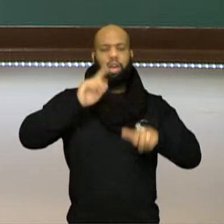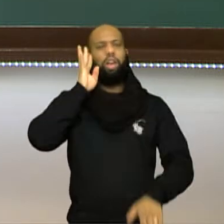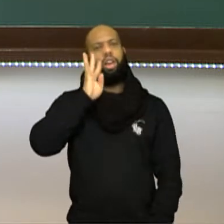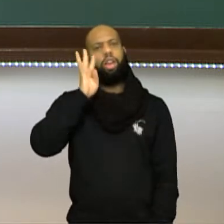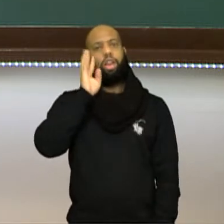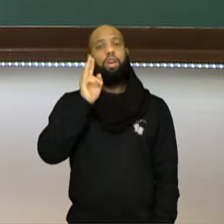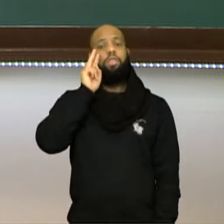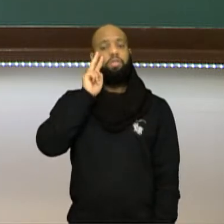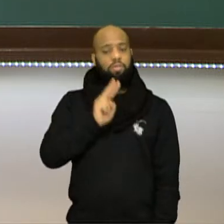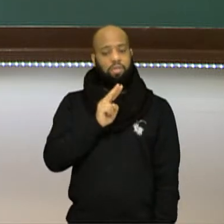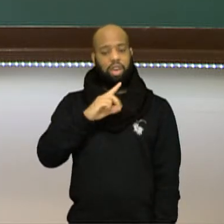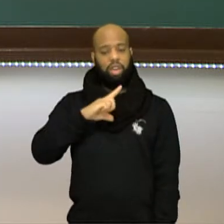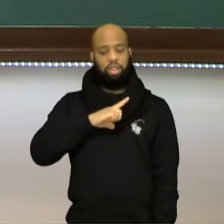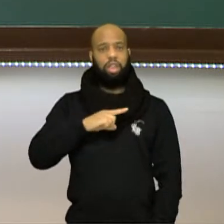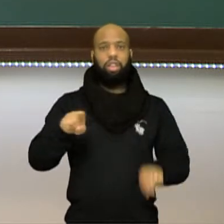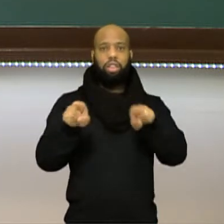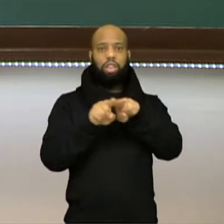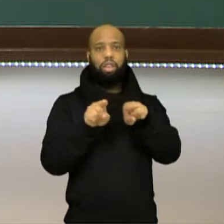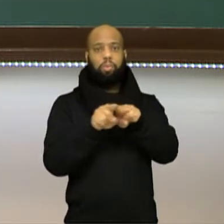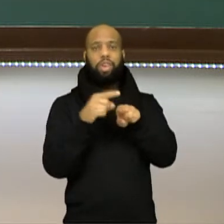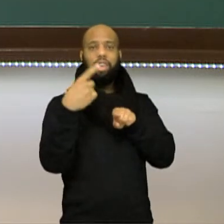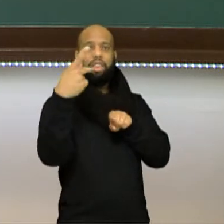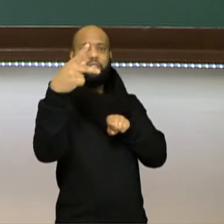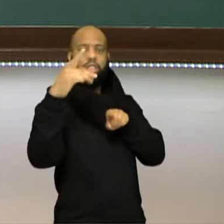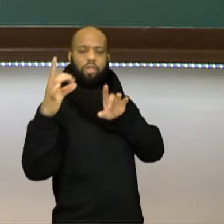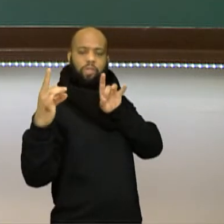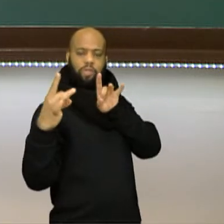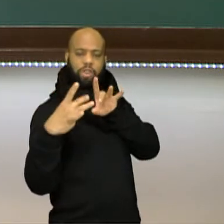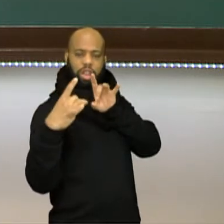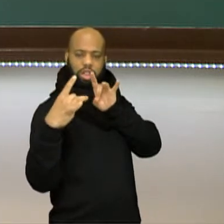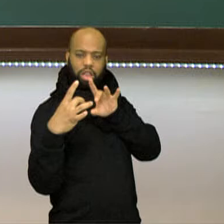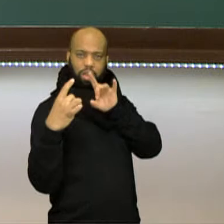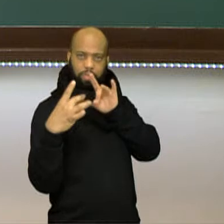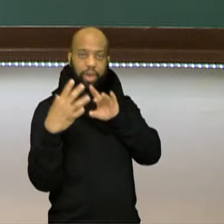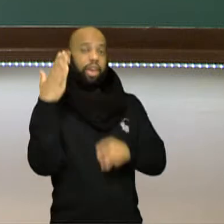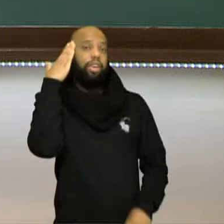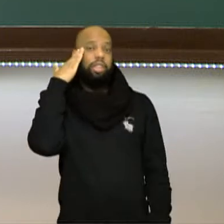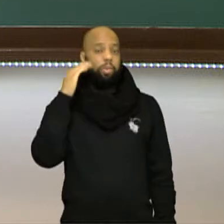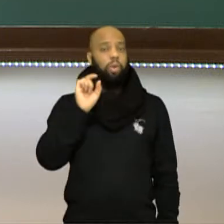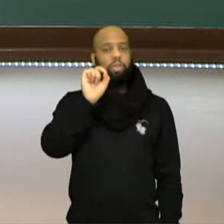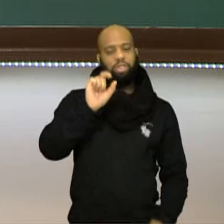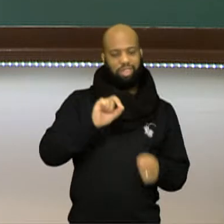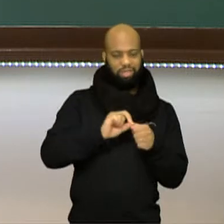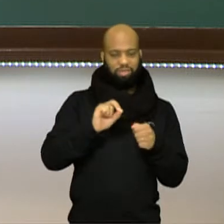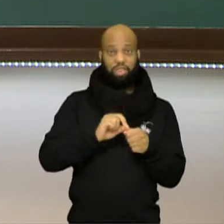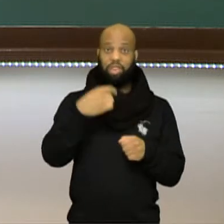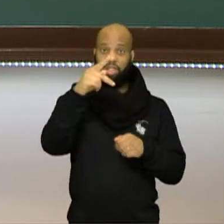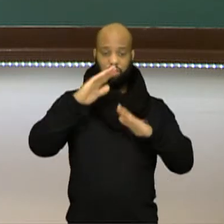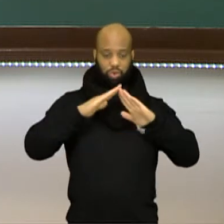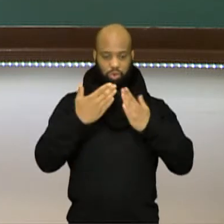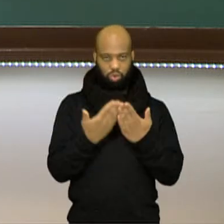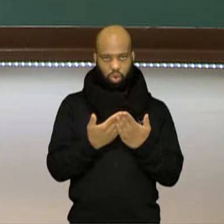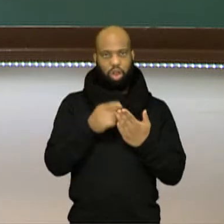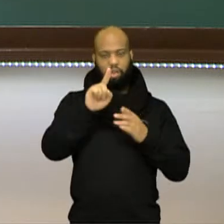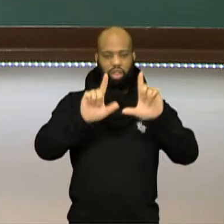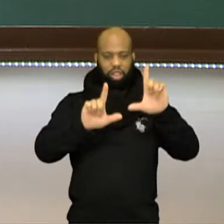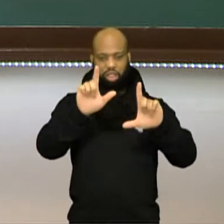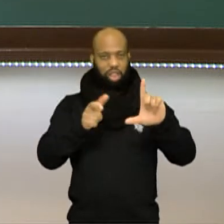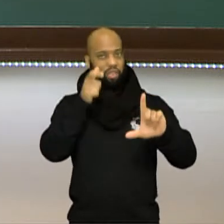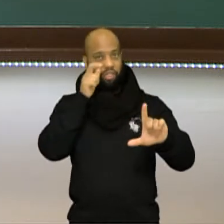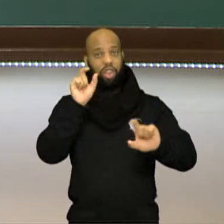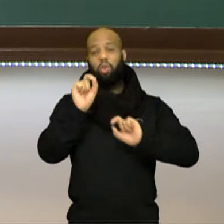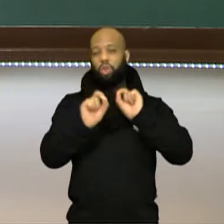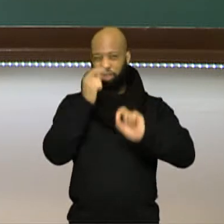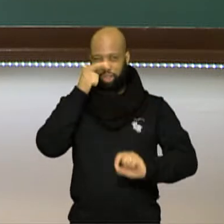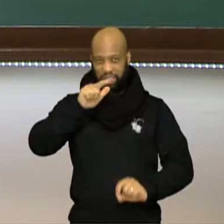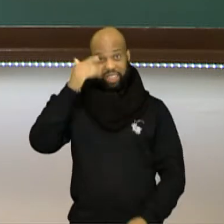legal ter esse feedback dos alunos, saber o que vocês estão produzindo aí na escola, aí do outro lado da telinha, muito